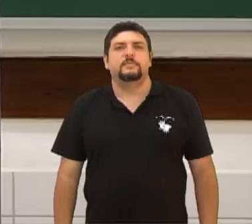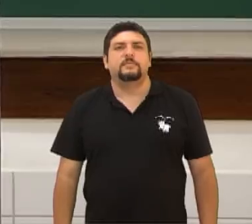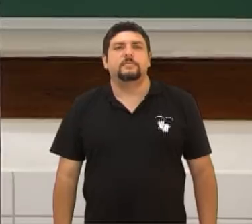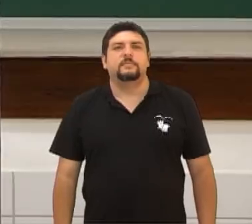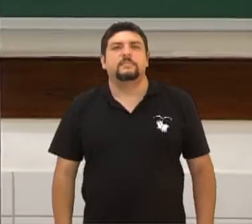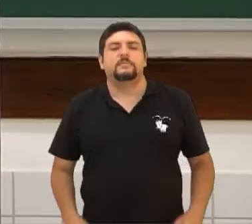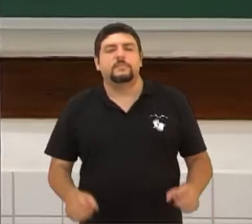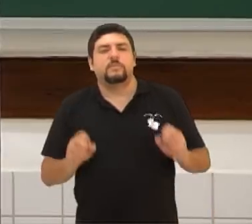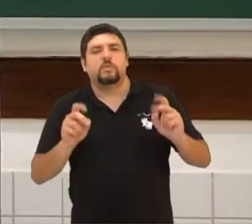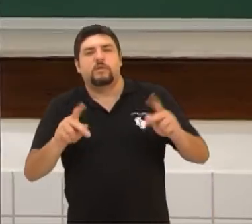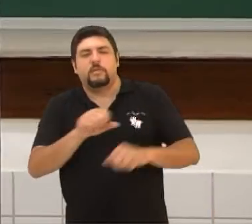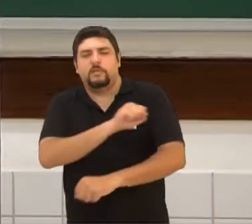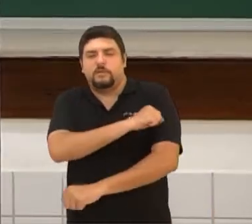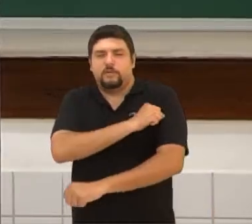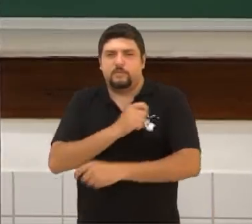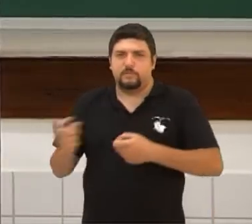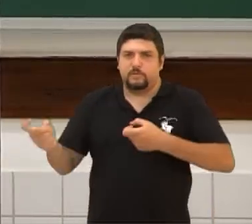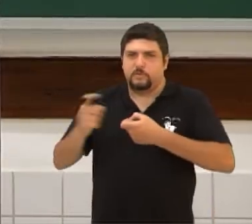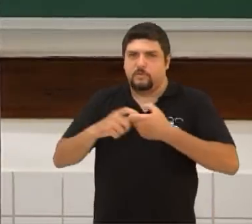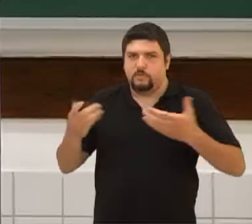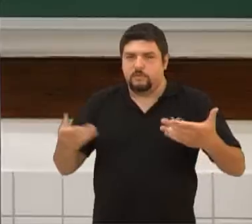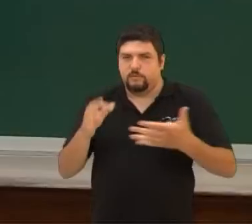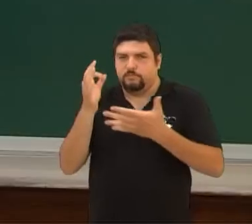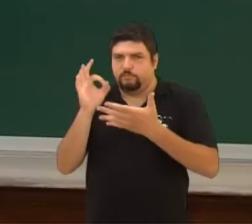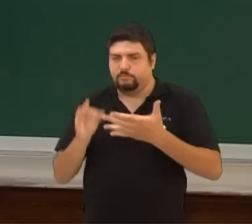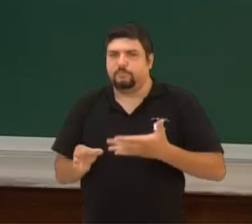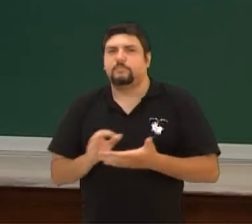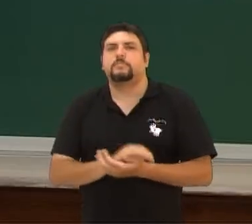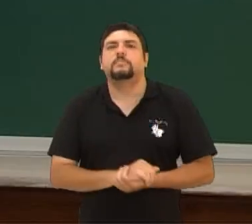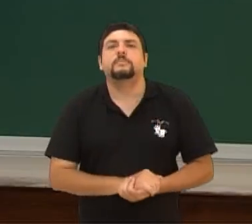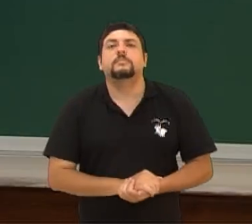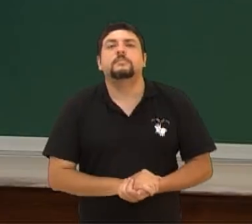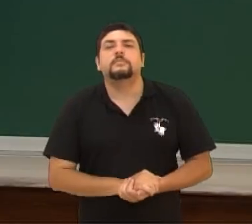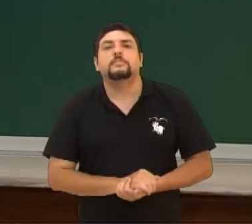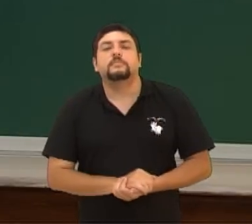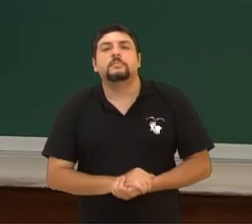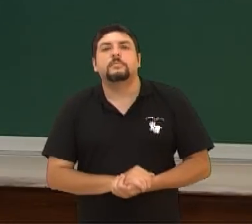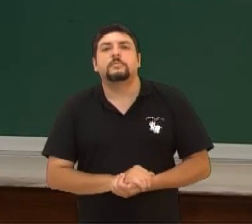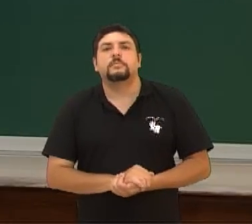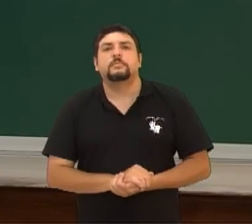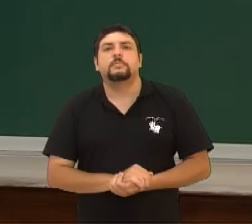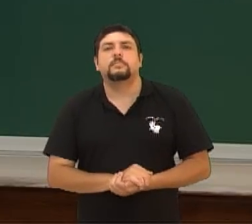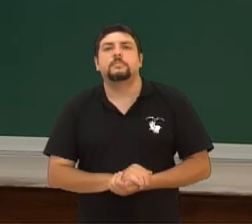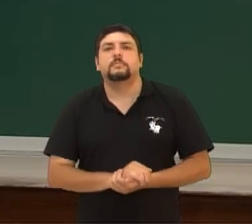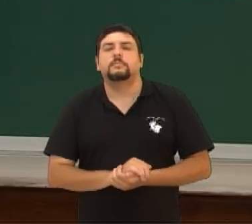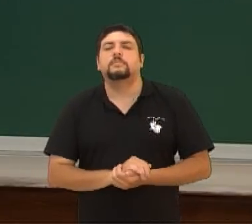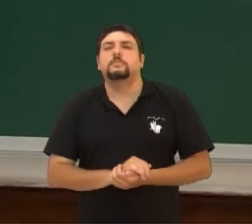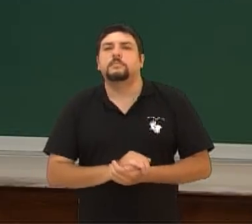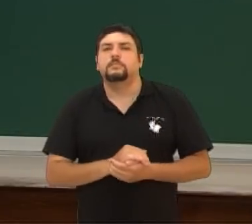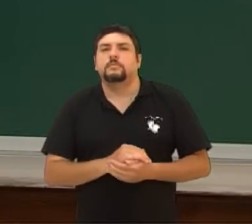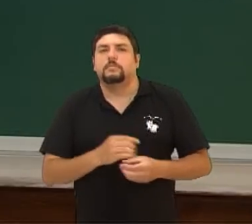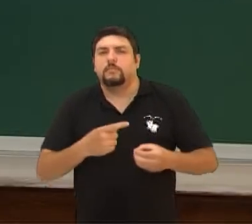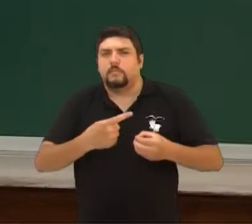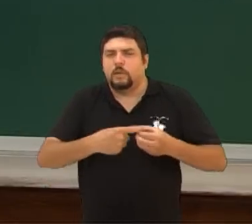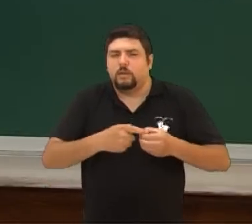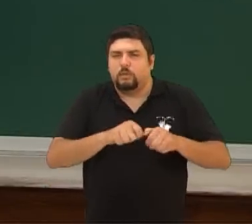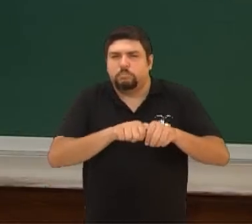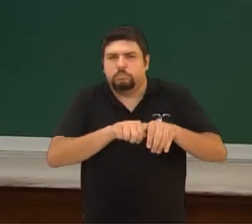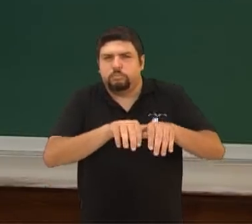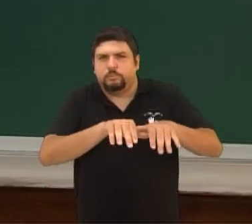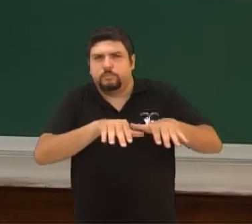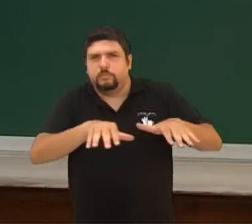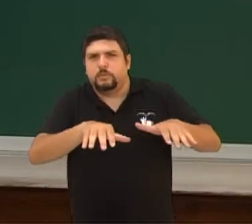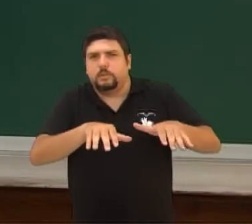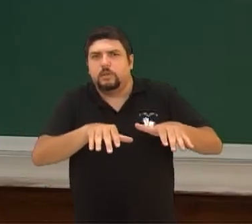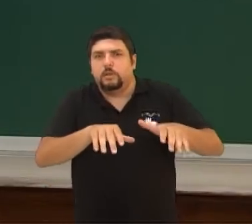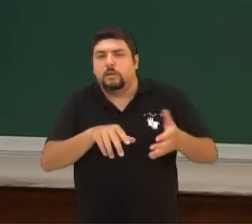Aí, Tavano, estamos de volta, vamos à correção da nossa quarta atividade, é um questionário, uma afirmação. A urbanização das pessoas não é